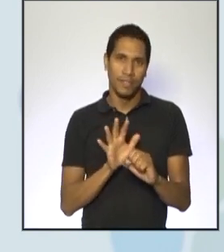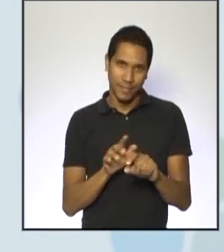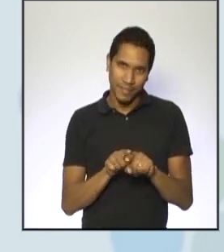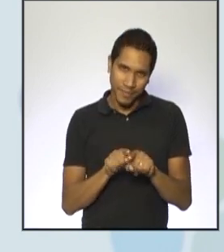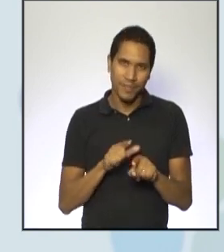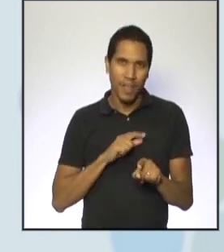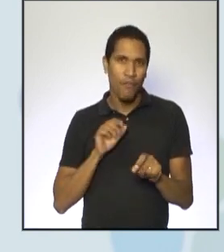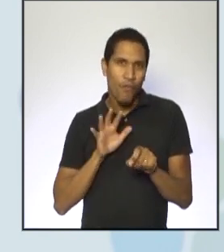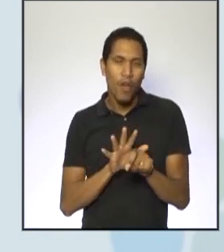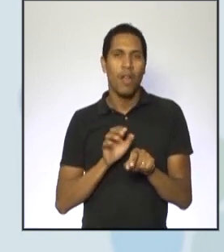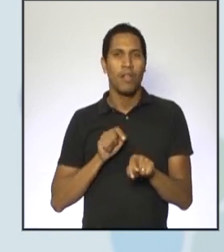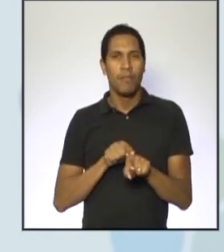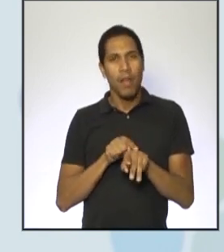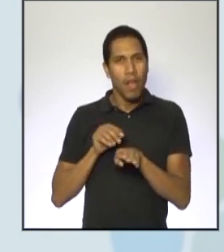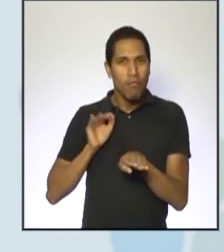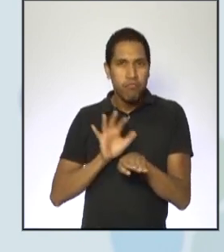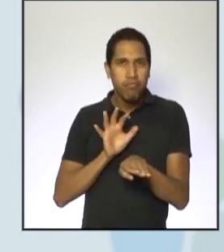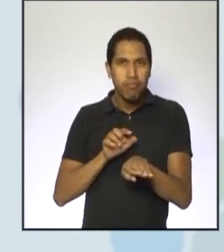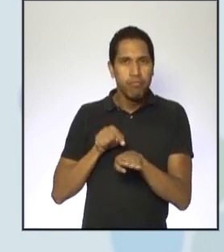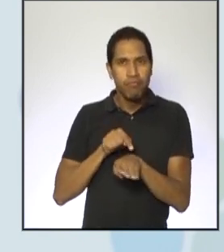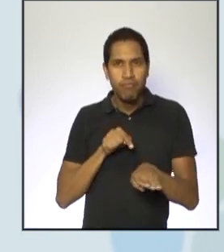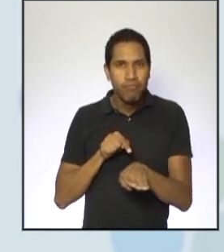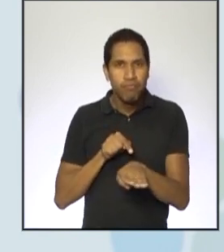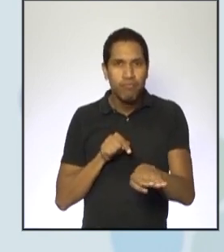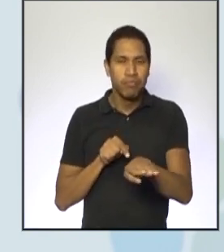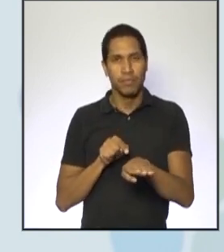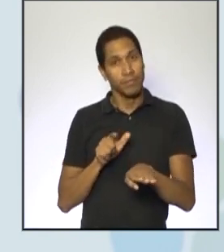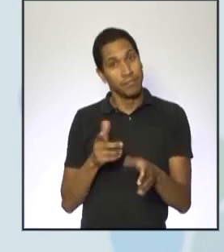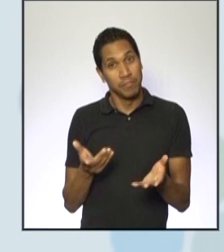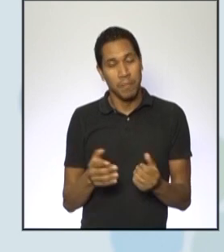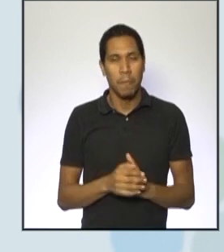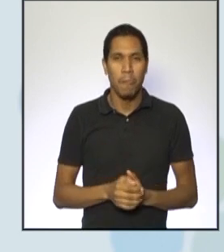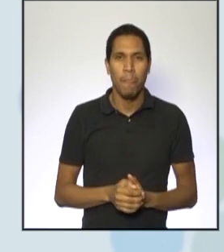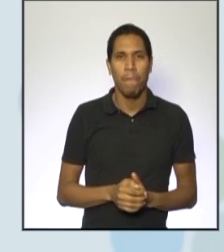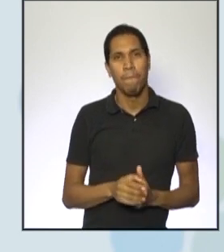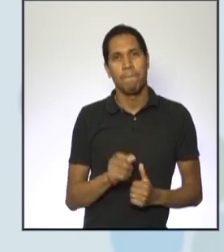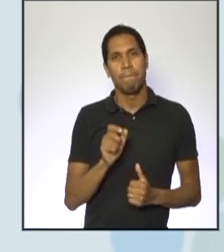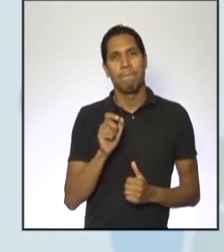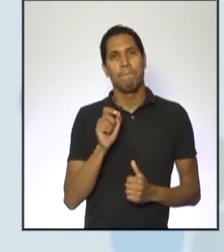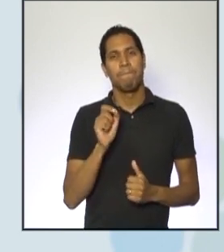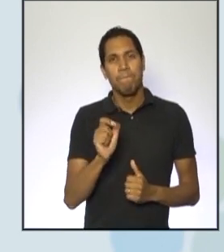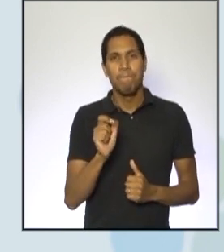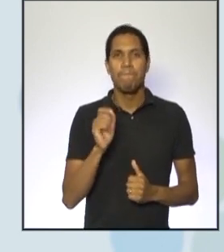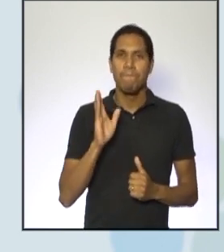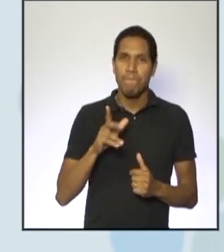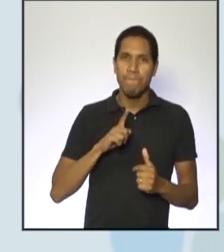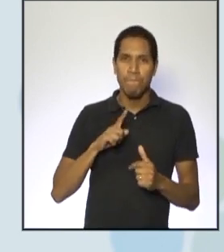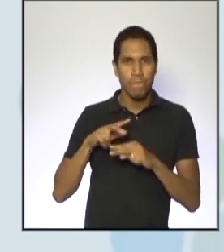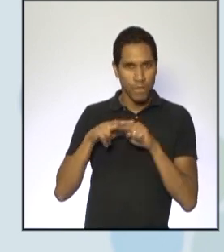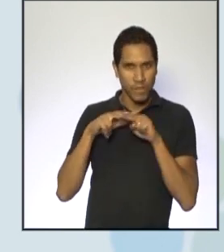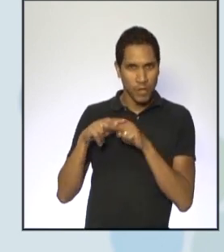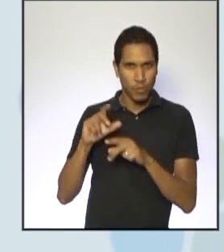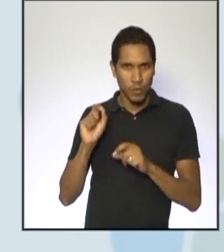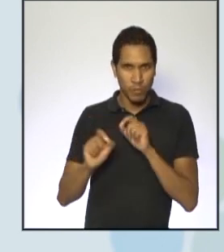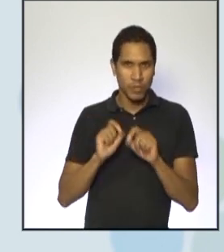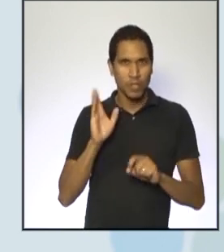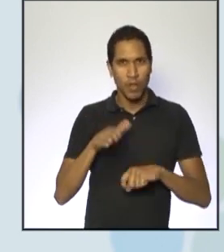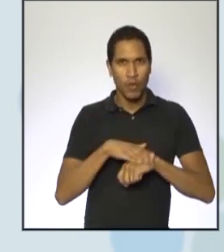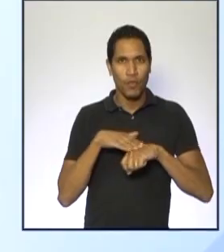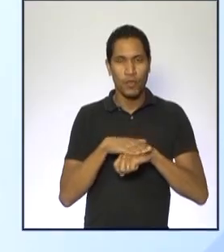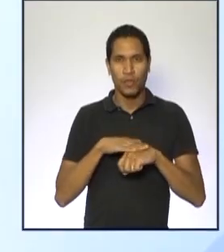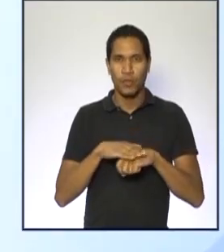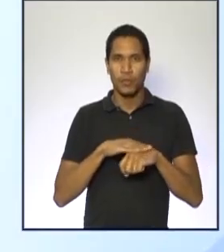prática nosso conhecimento. Olha só, nós vamos unir, então, tudo que nós conversamos até esse momento na nossa aula,